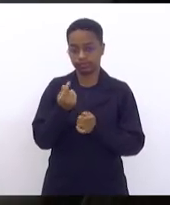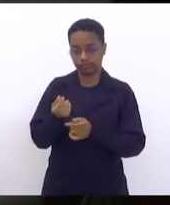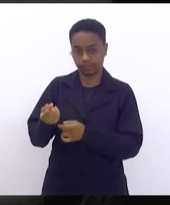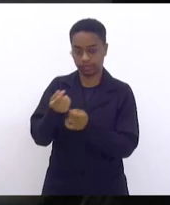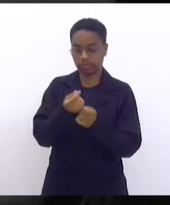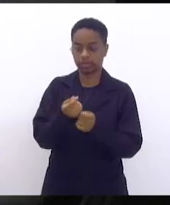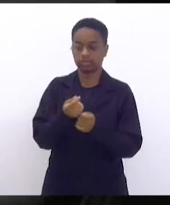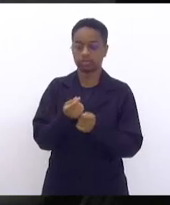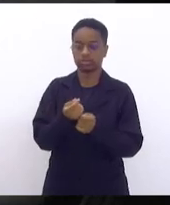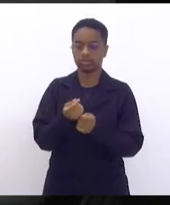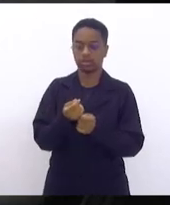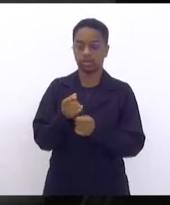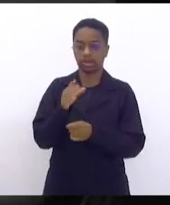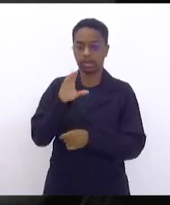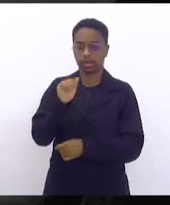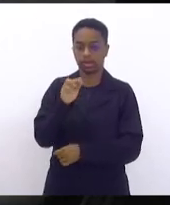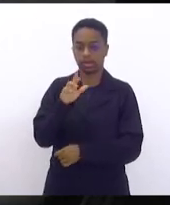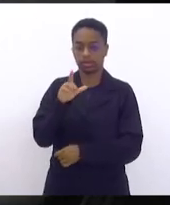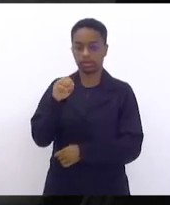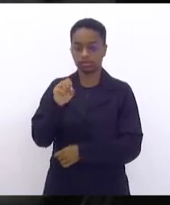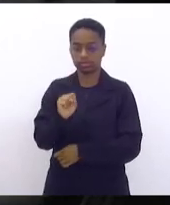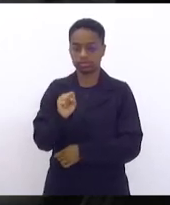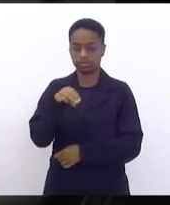nosso vice-presidente.